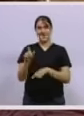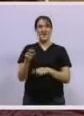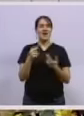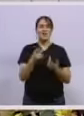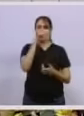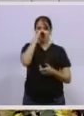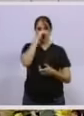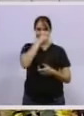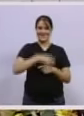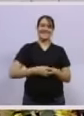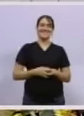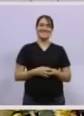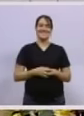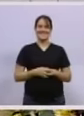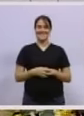Aí o leitãozinho ali do